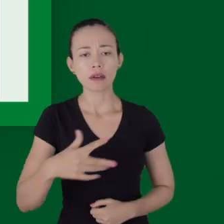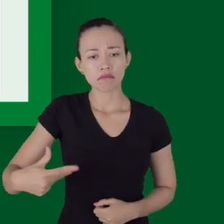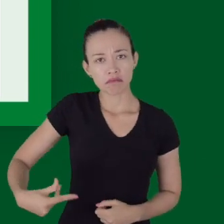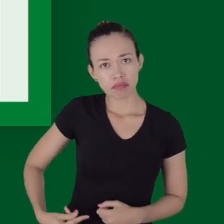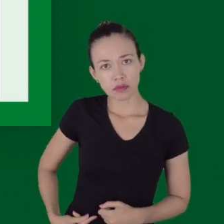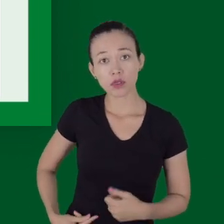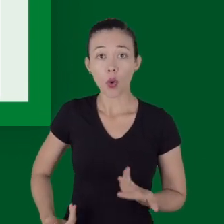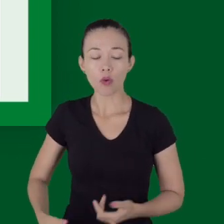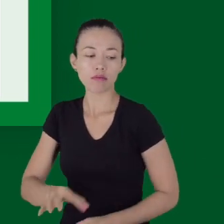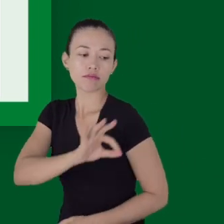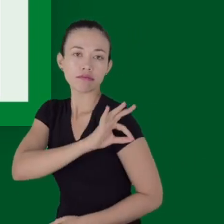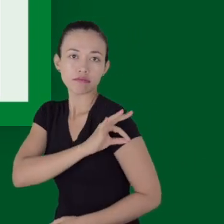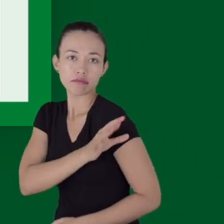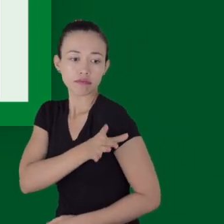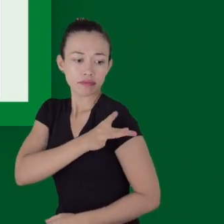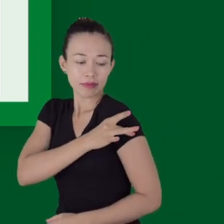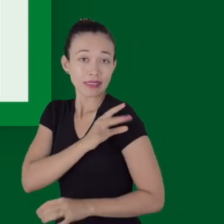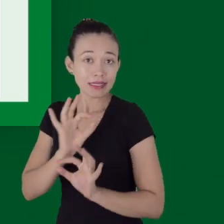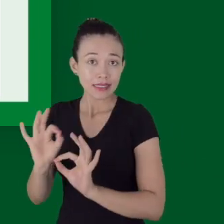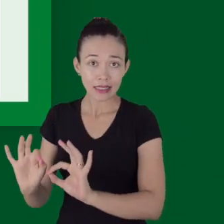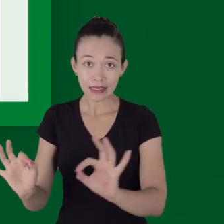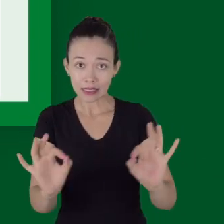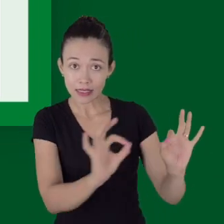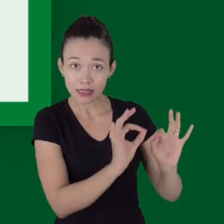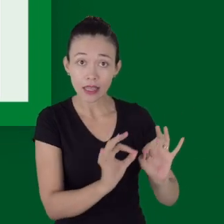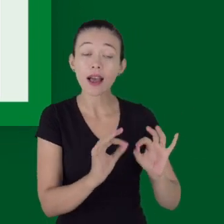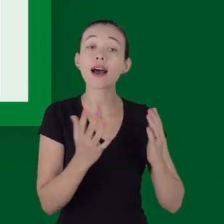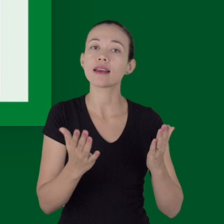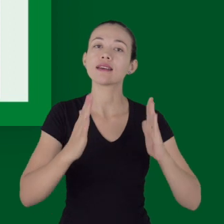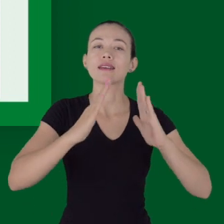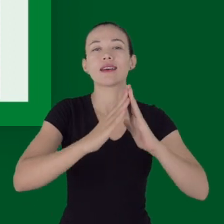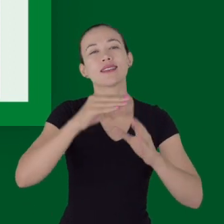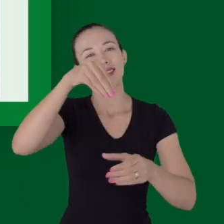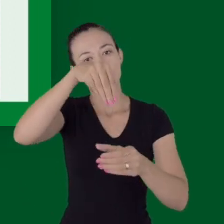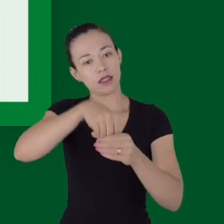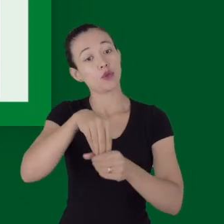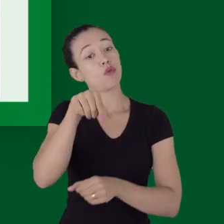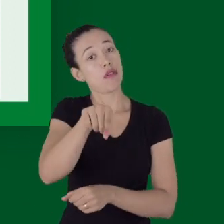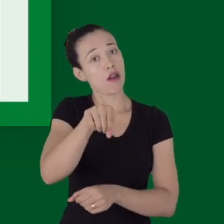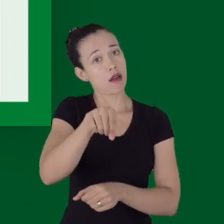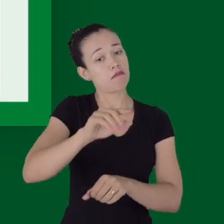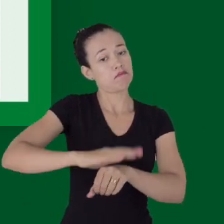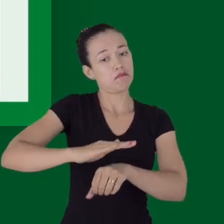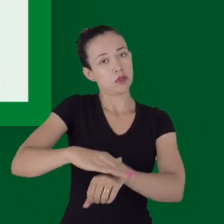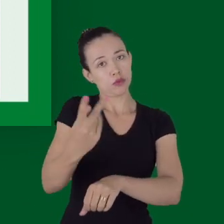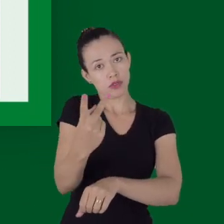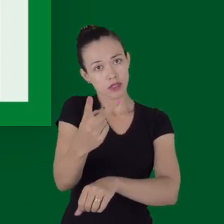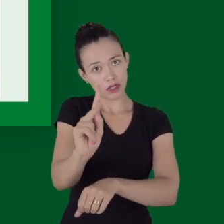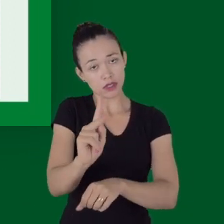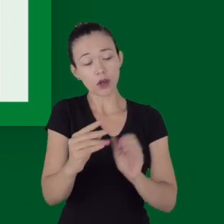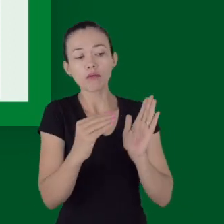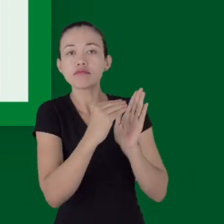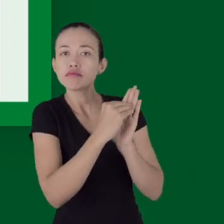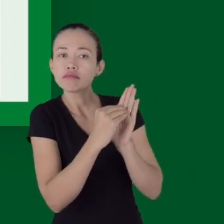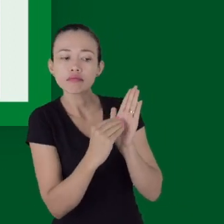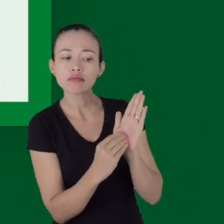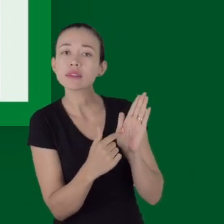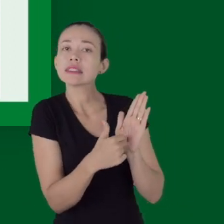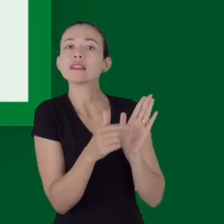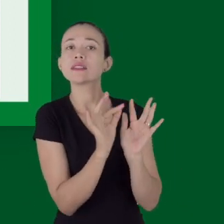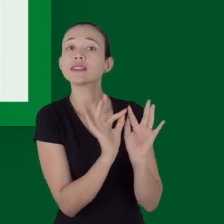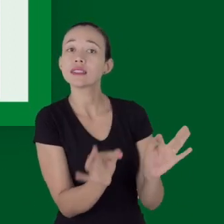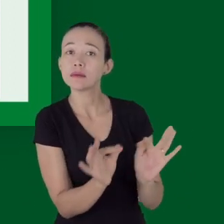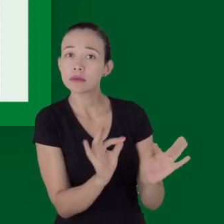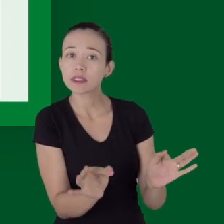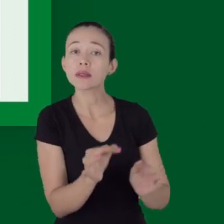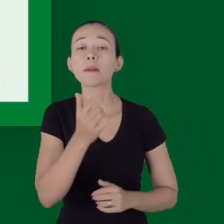de aplicação de insulina, vai ser um plano terapêutico um pouquinho mais simples, né? Que as insulinas vão ficar para aplicação em